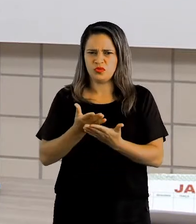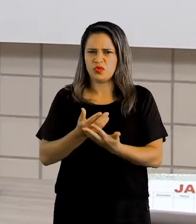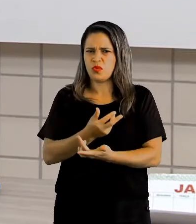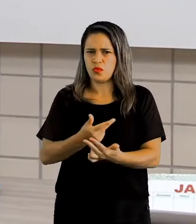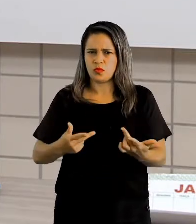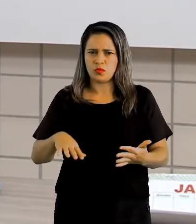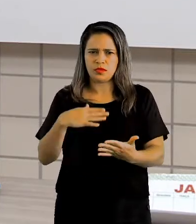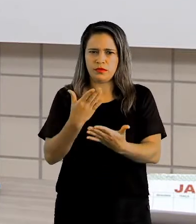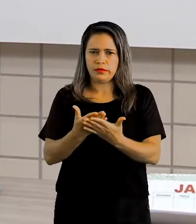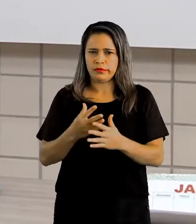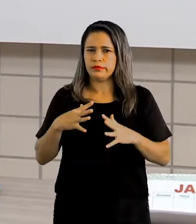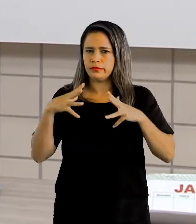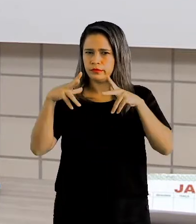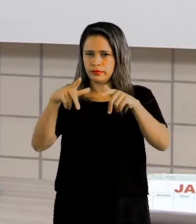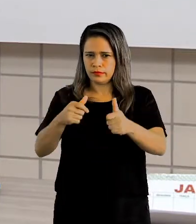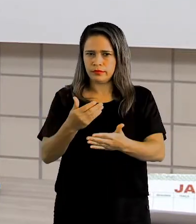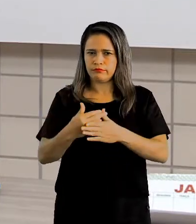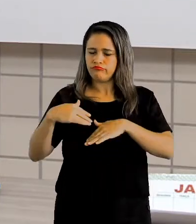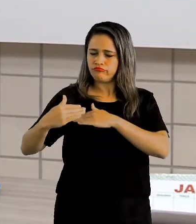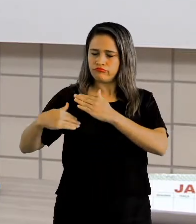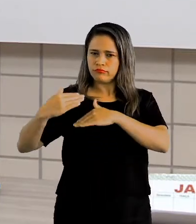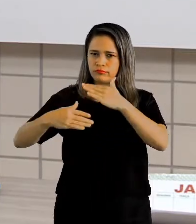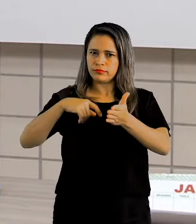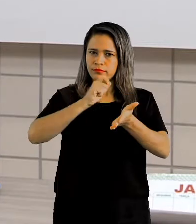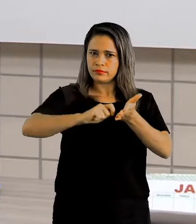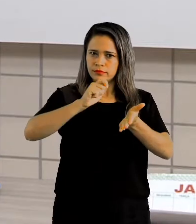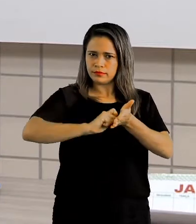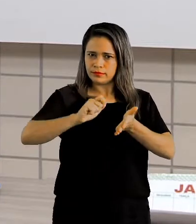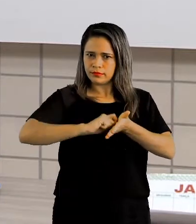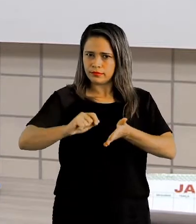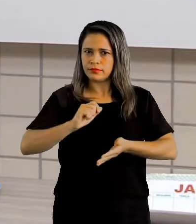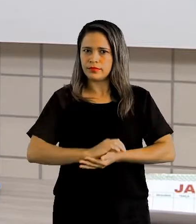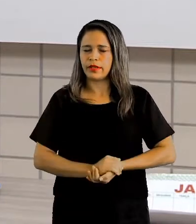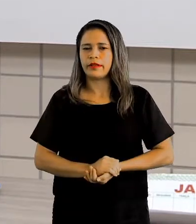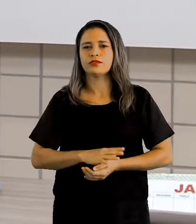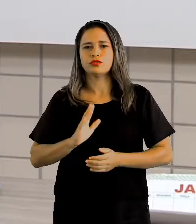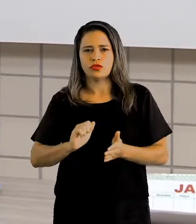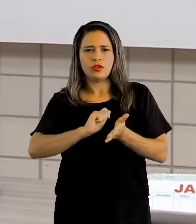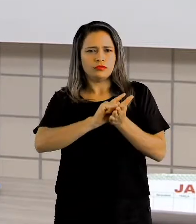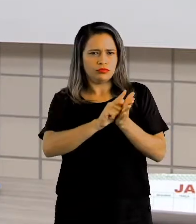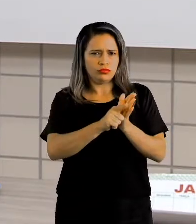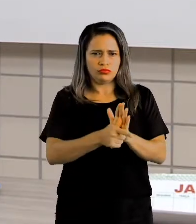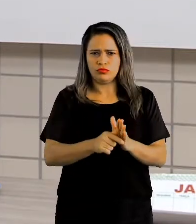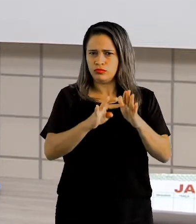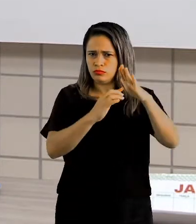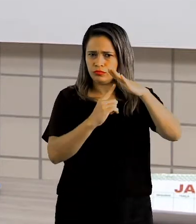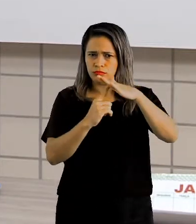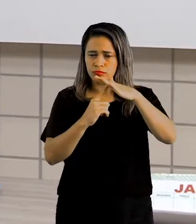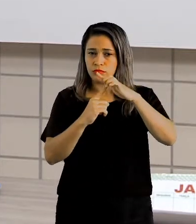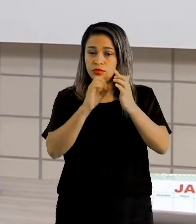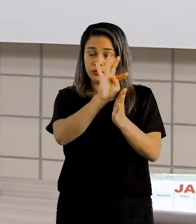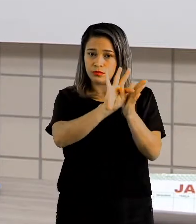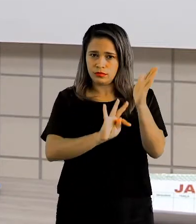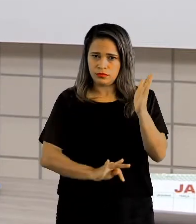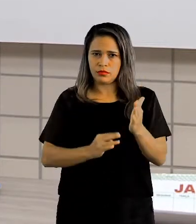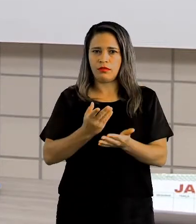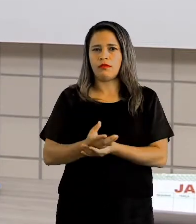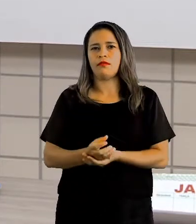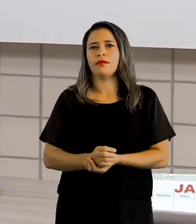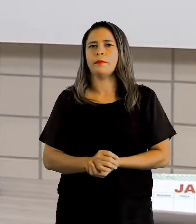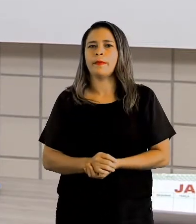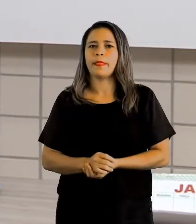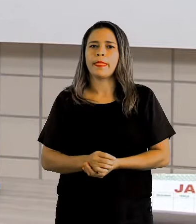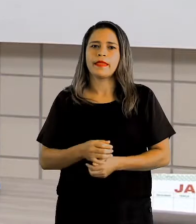todas as aulas, nós trabalhamos o processo de construção e escrita. Trabalhamos alguns gêneros textuais, já trabalhamos crônicas, já trabalhamos